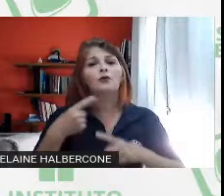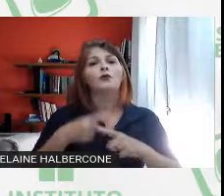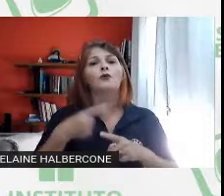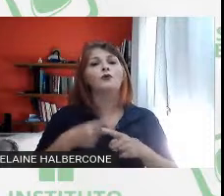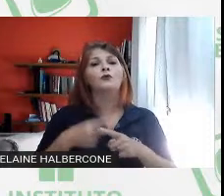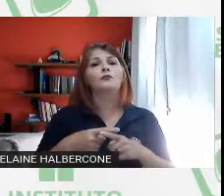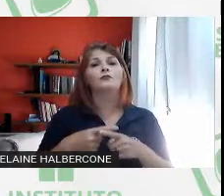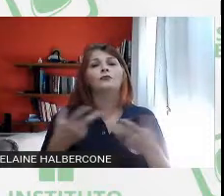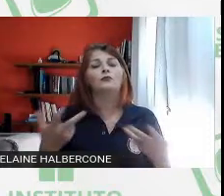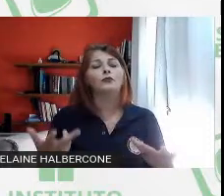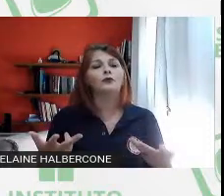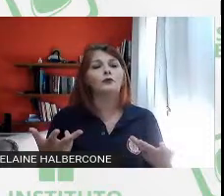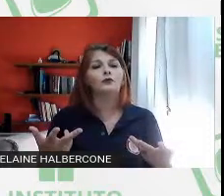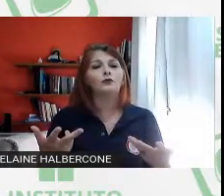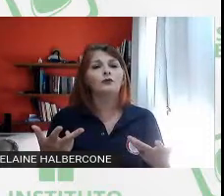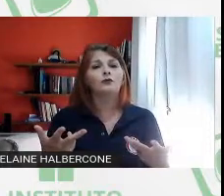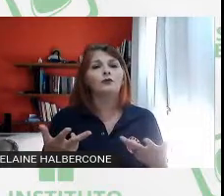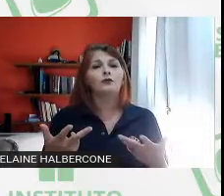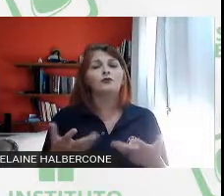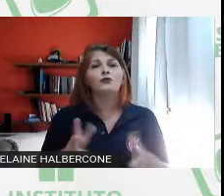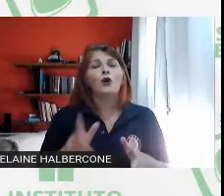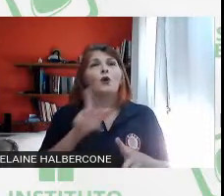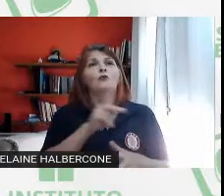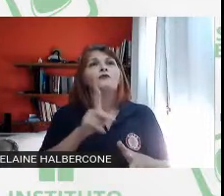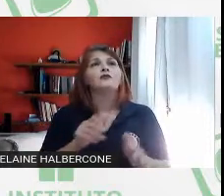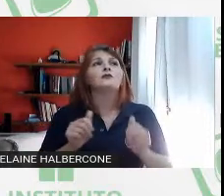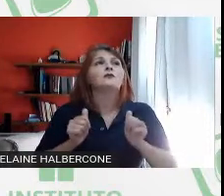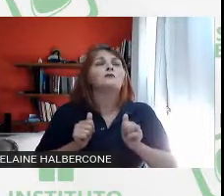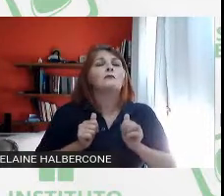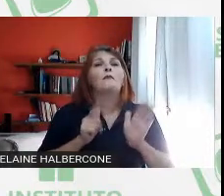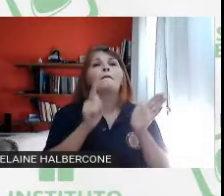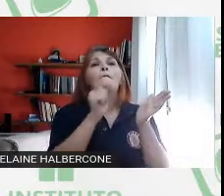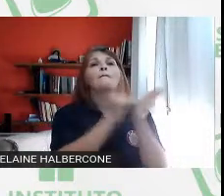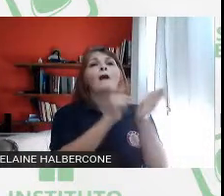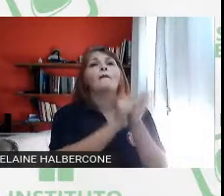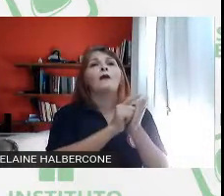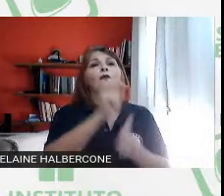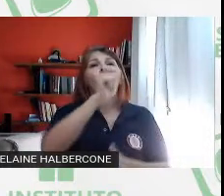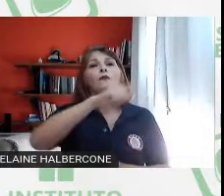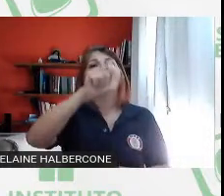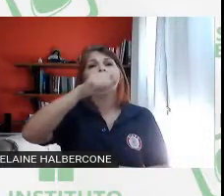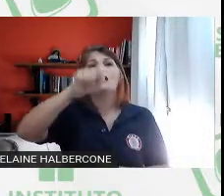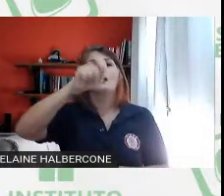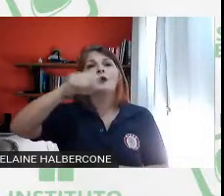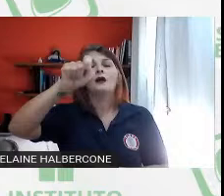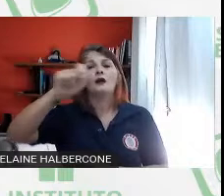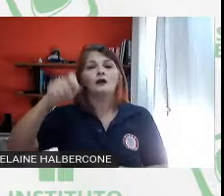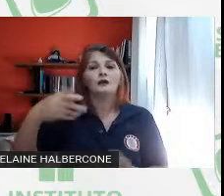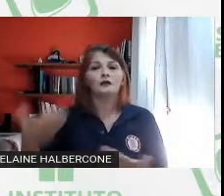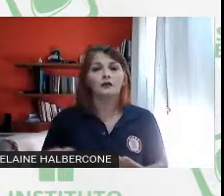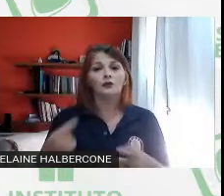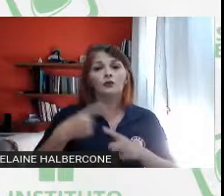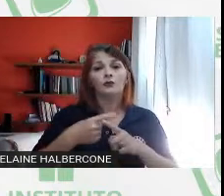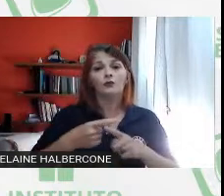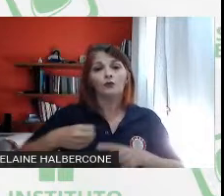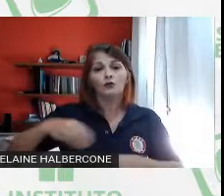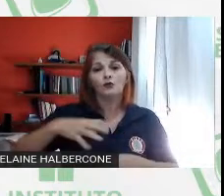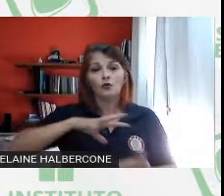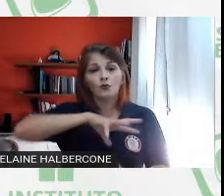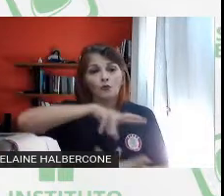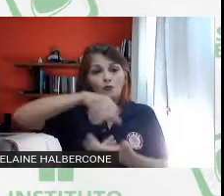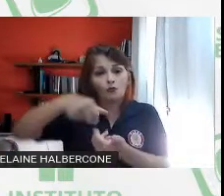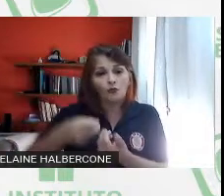mais ao professor ficar só no papel e caneta. Porque nós estamos... E é um mundo que